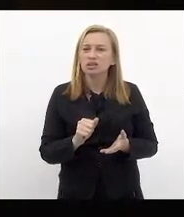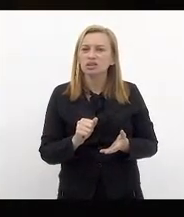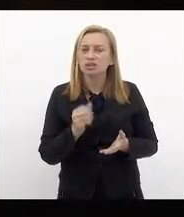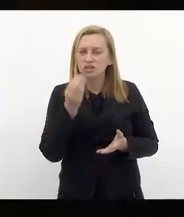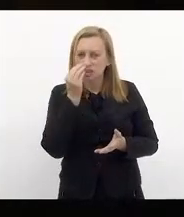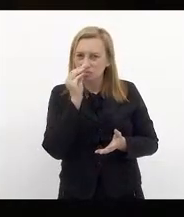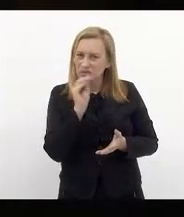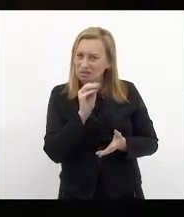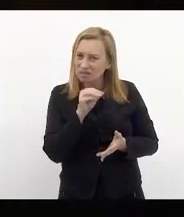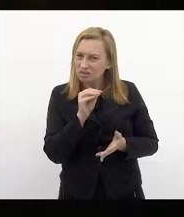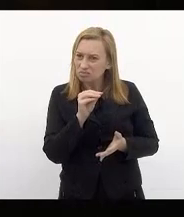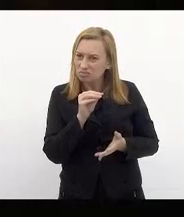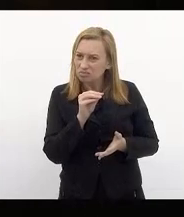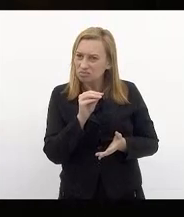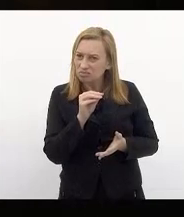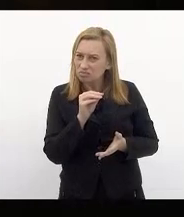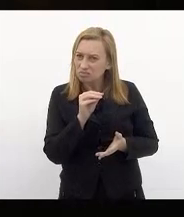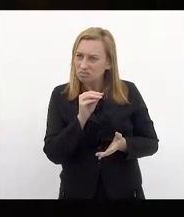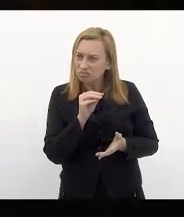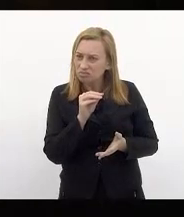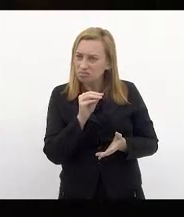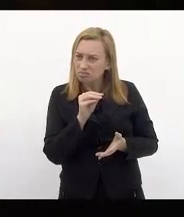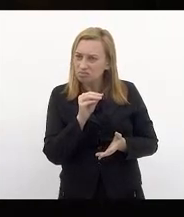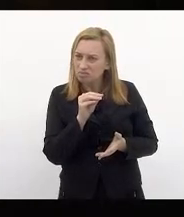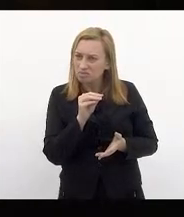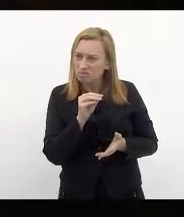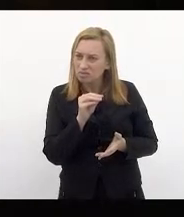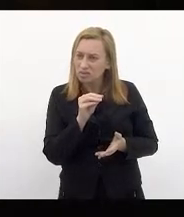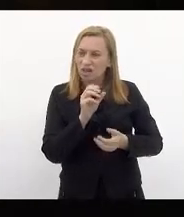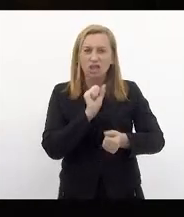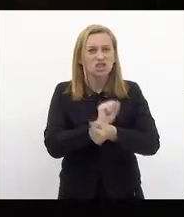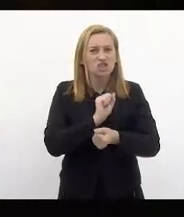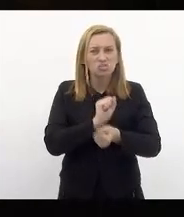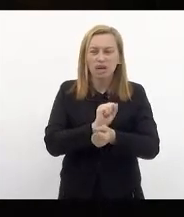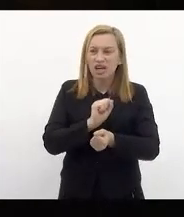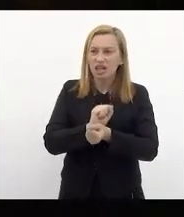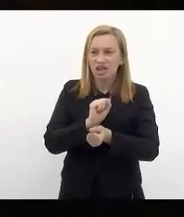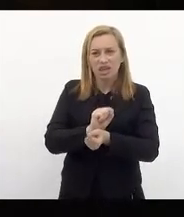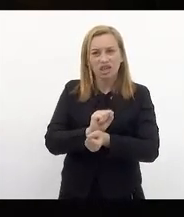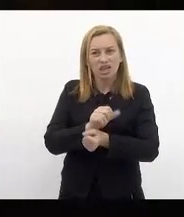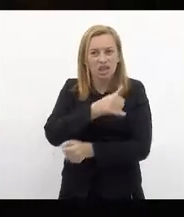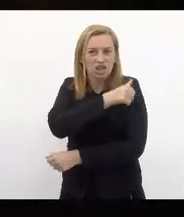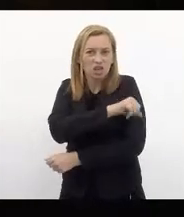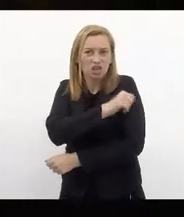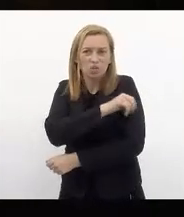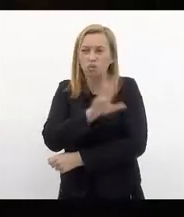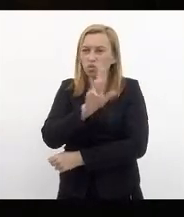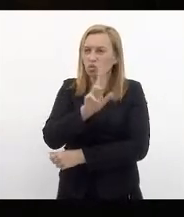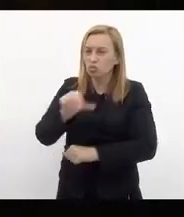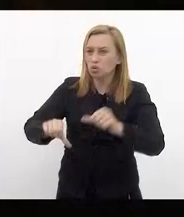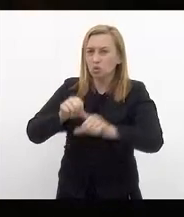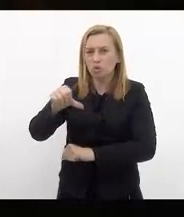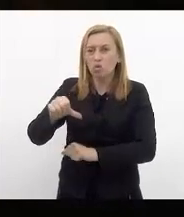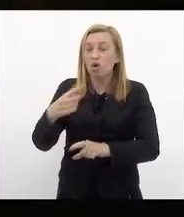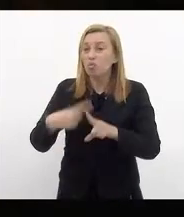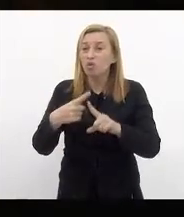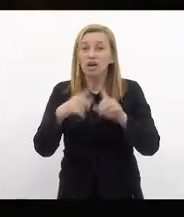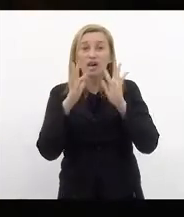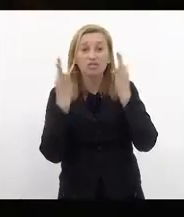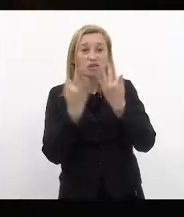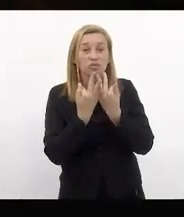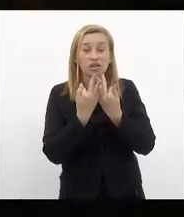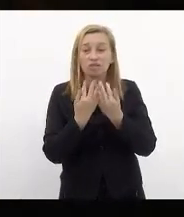precarizado, sendo apelidado, inclusive, de Espera Rio, porque as famílias não estão